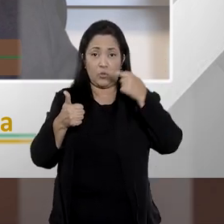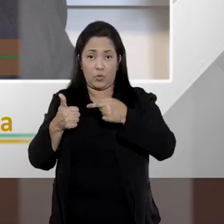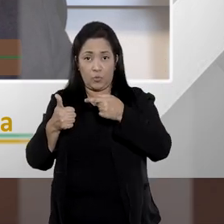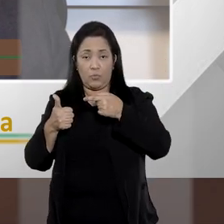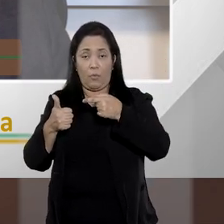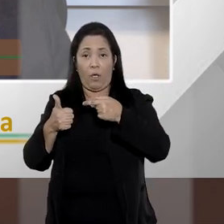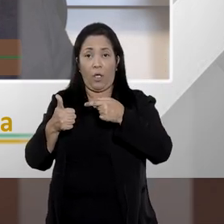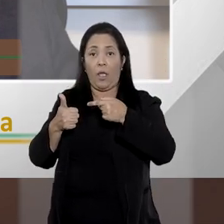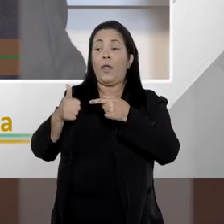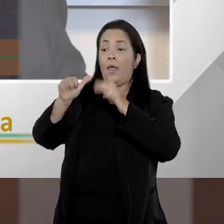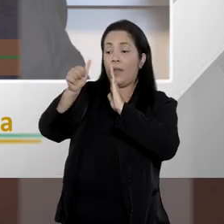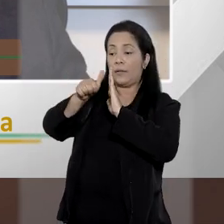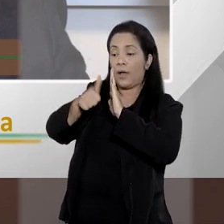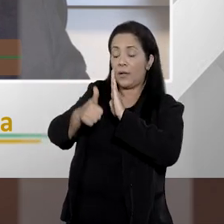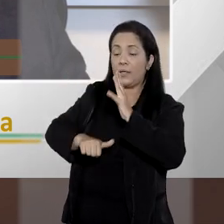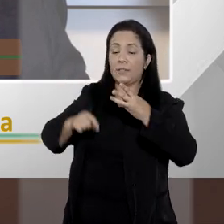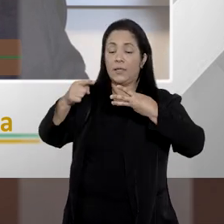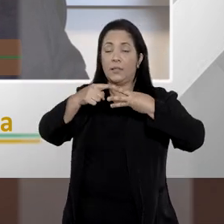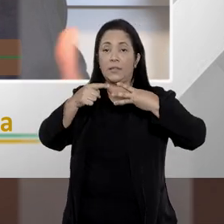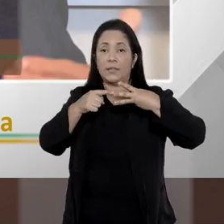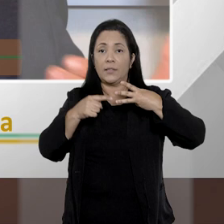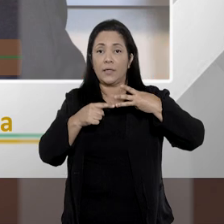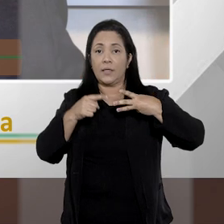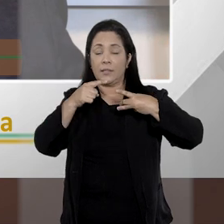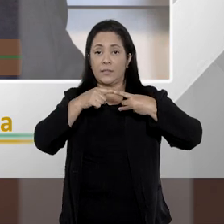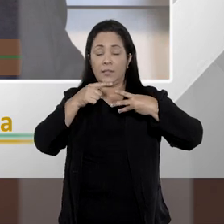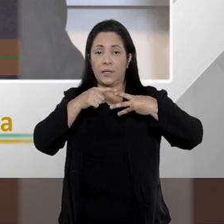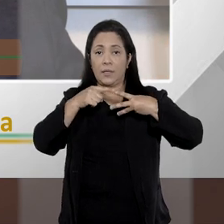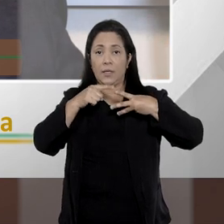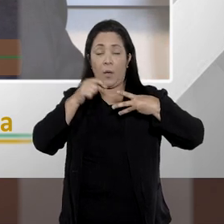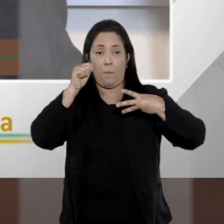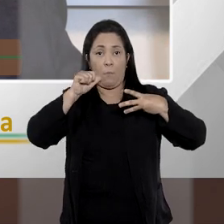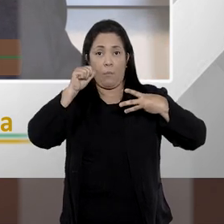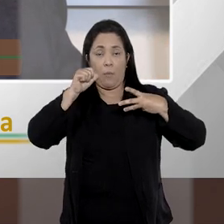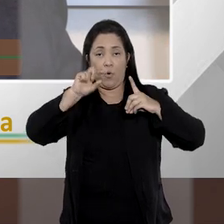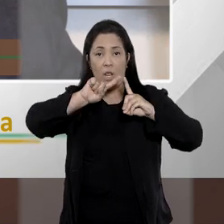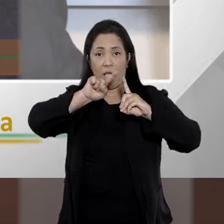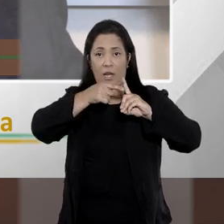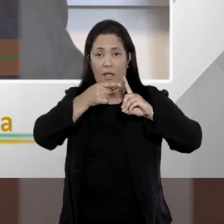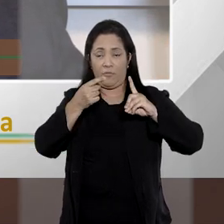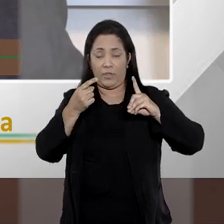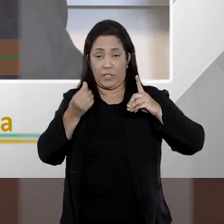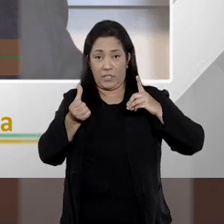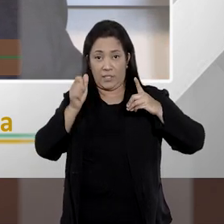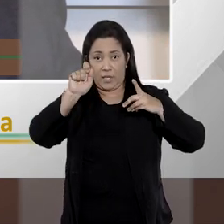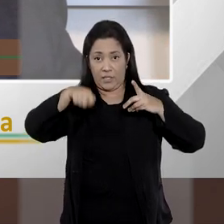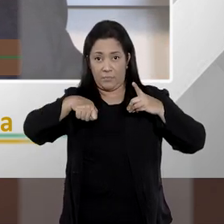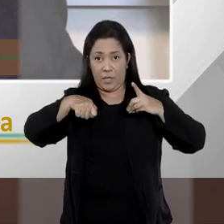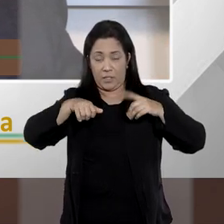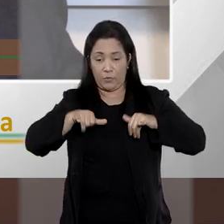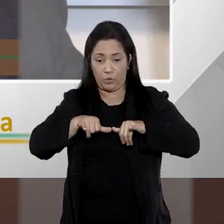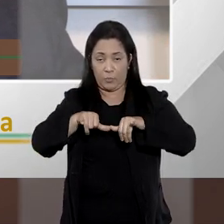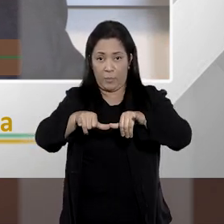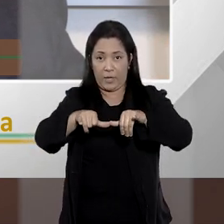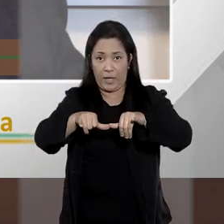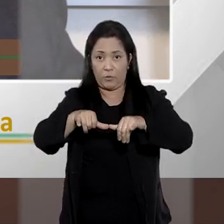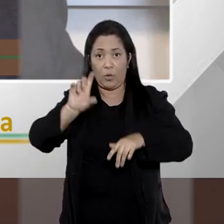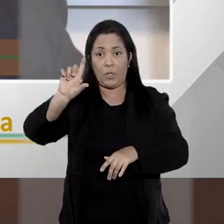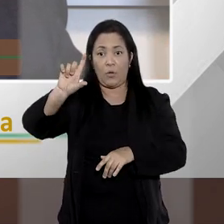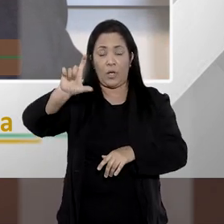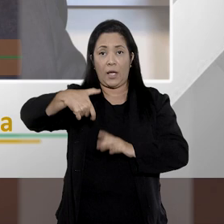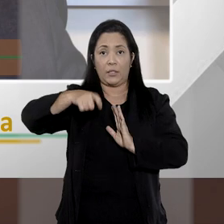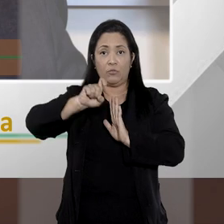pública analisa três situações. Uma moça grávida de 6 meses que foi ao supermercado e ao passar o cartão de